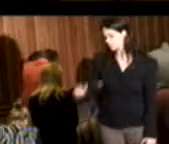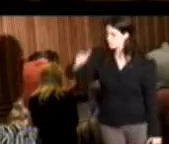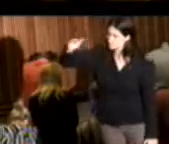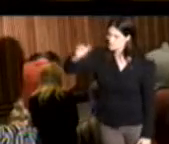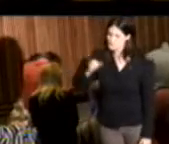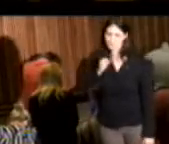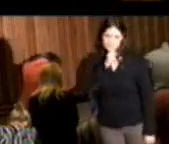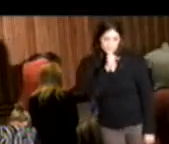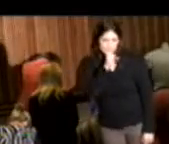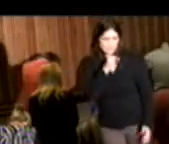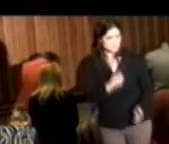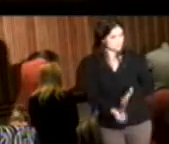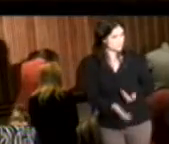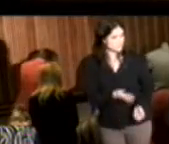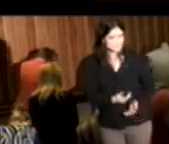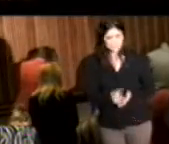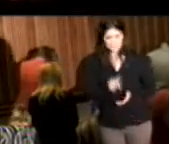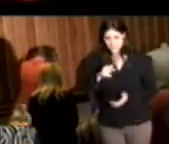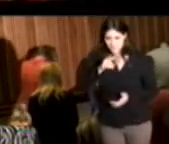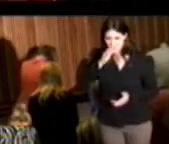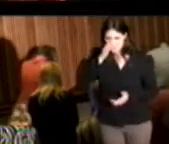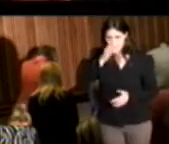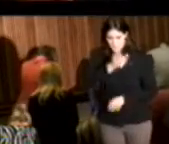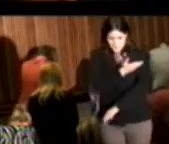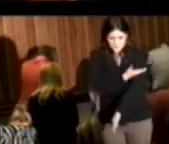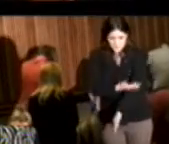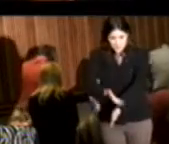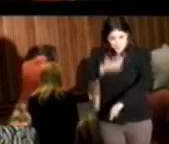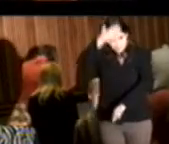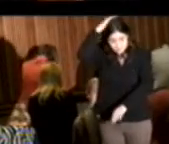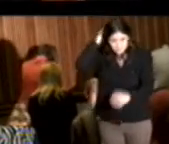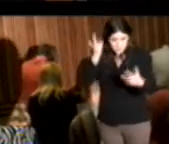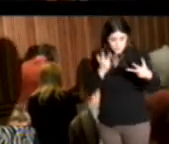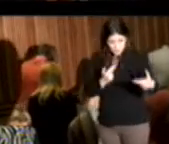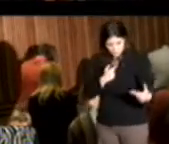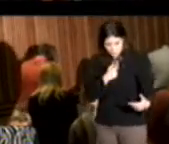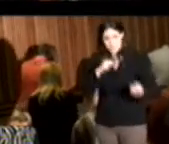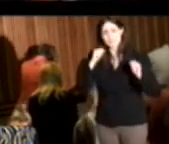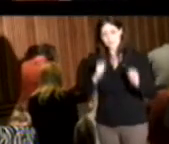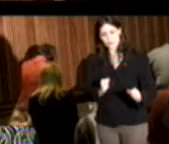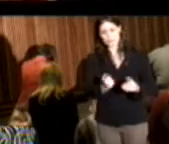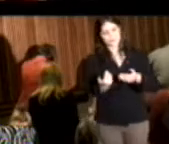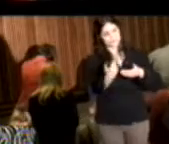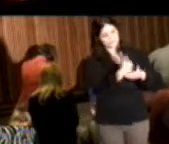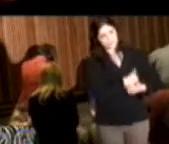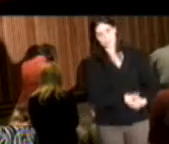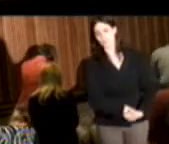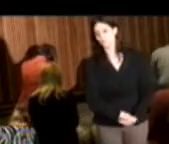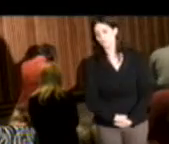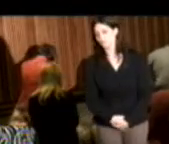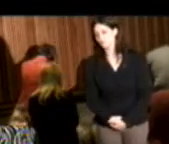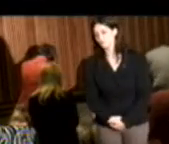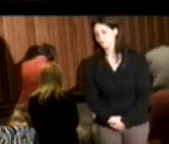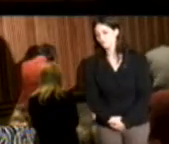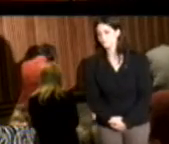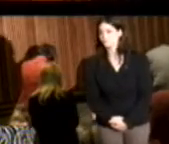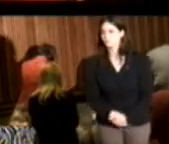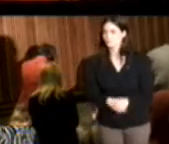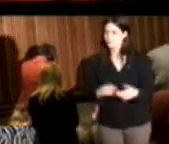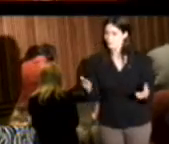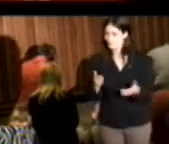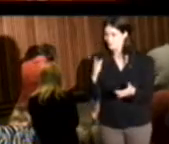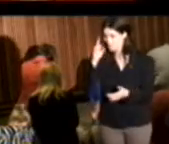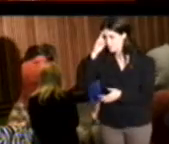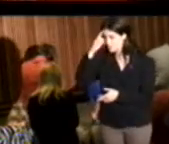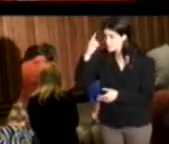ancião, cabelo branco, que nem eu, vem para cá, em nome de Jesus. Hoje é dia de Deus na tua vida, hoje é dia